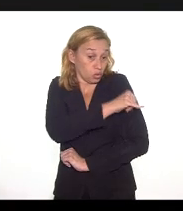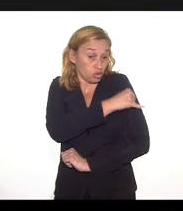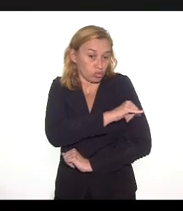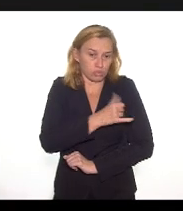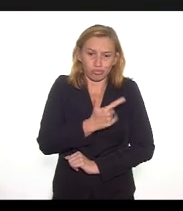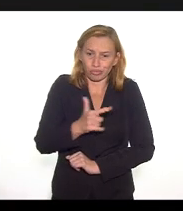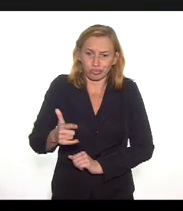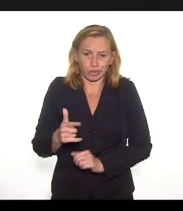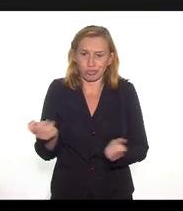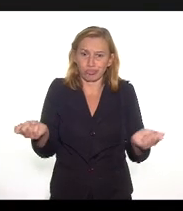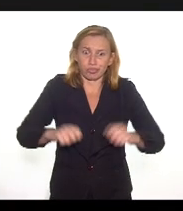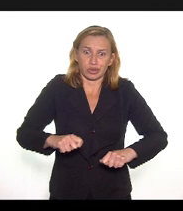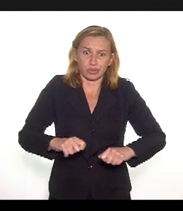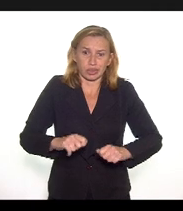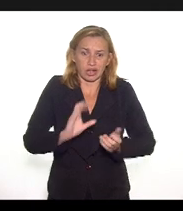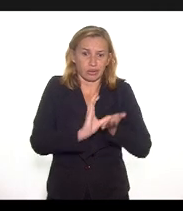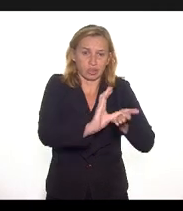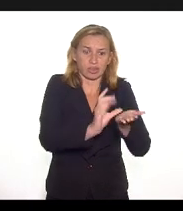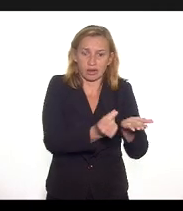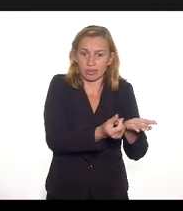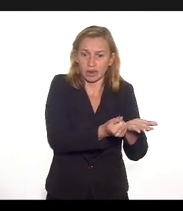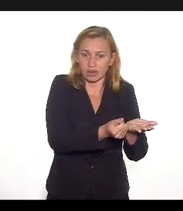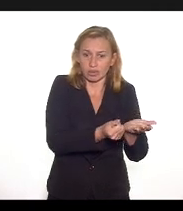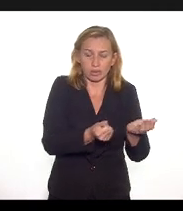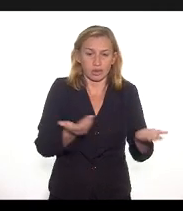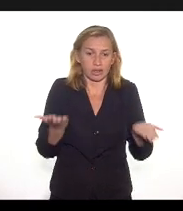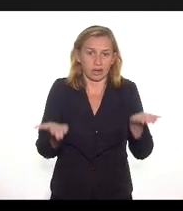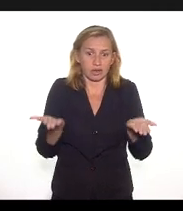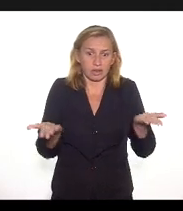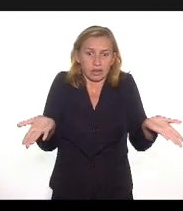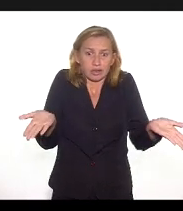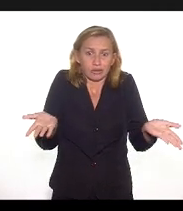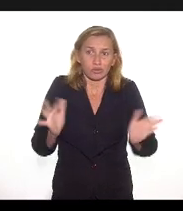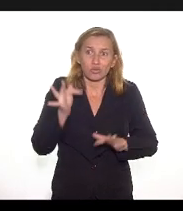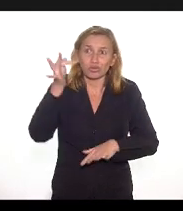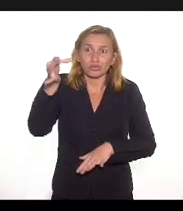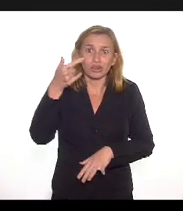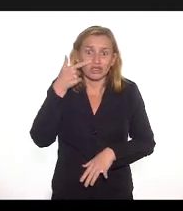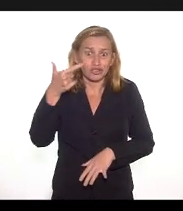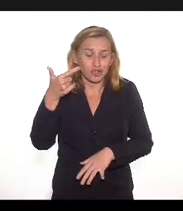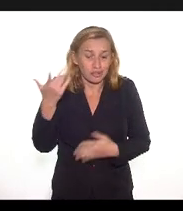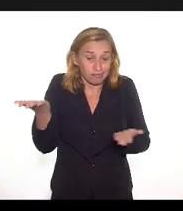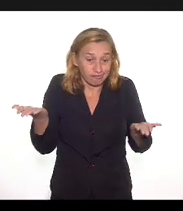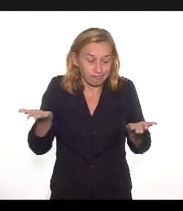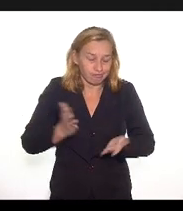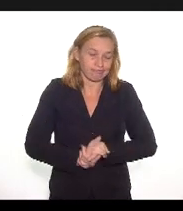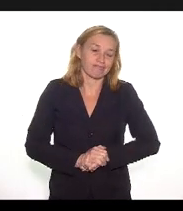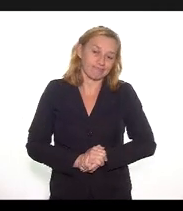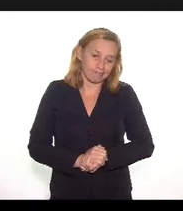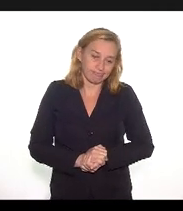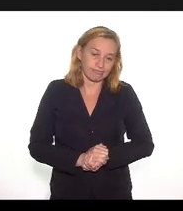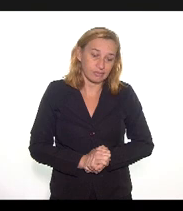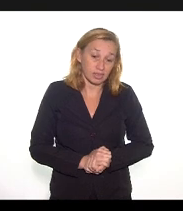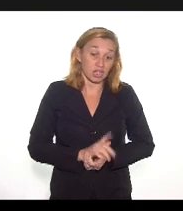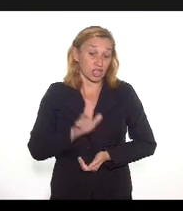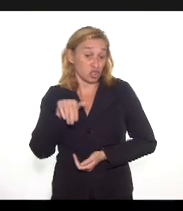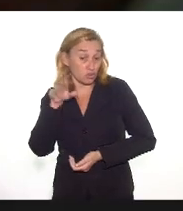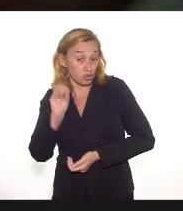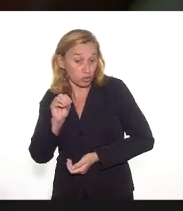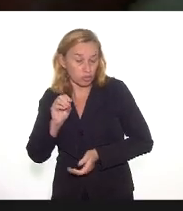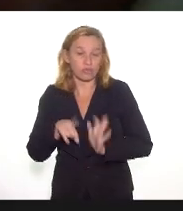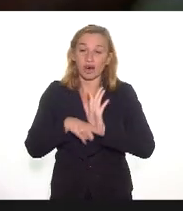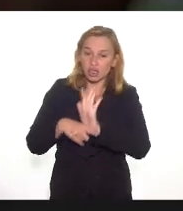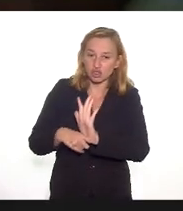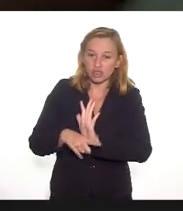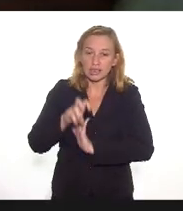não existe possibilidade de ter orçamento equilibrado, pelo menos no futuro que se vê na frente. Esse fundo vai ajudar